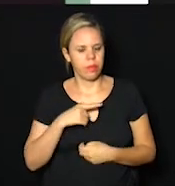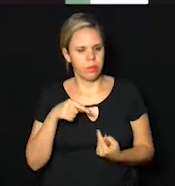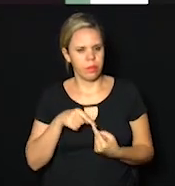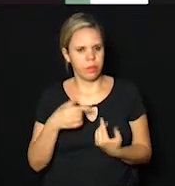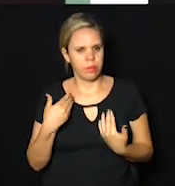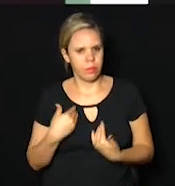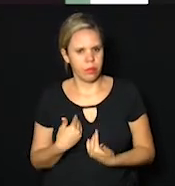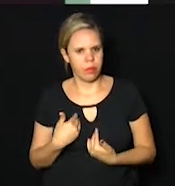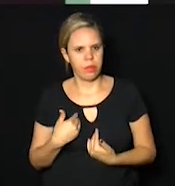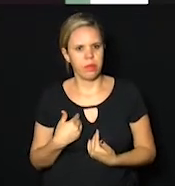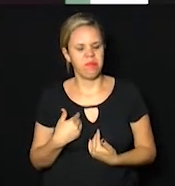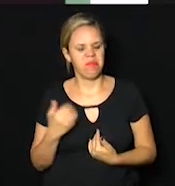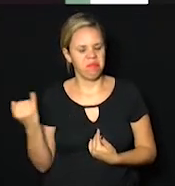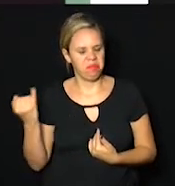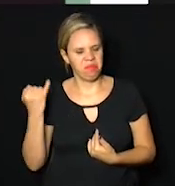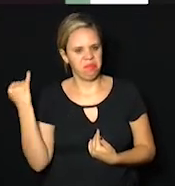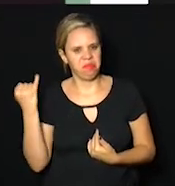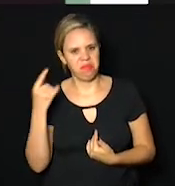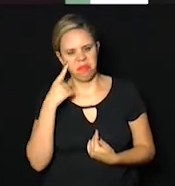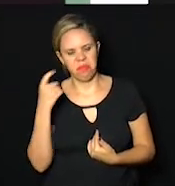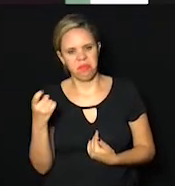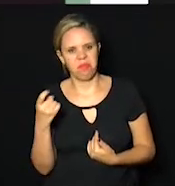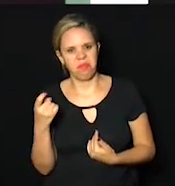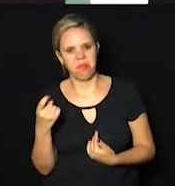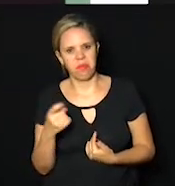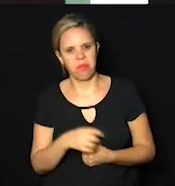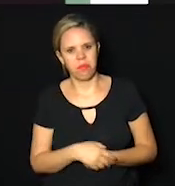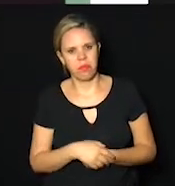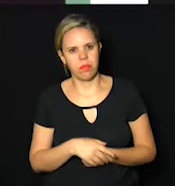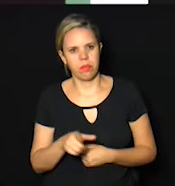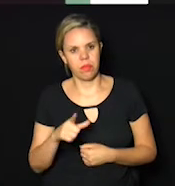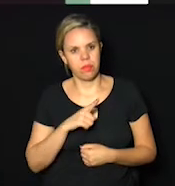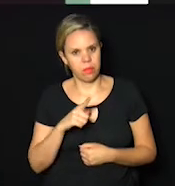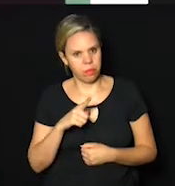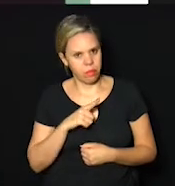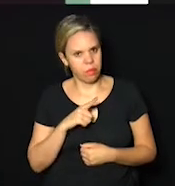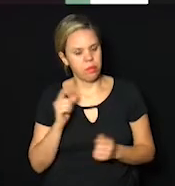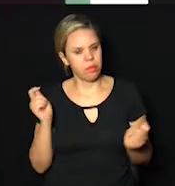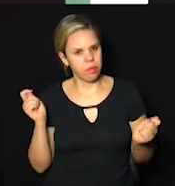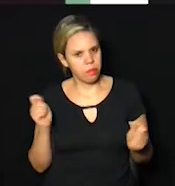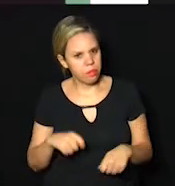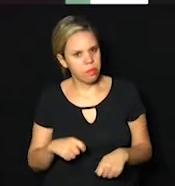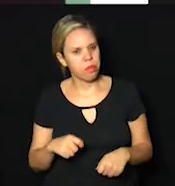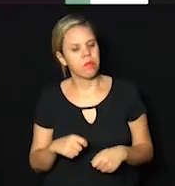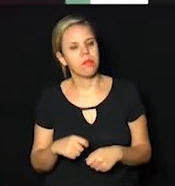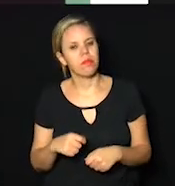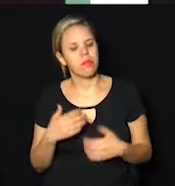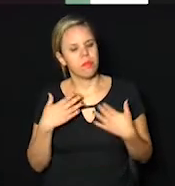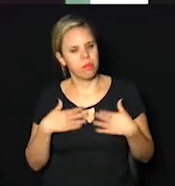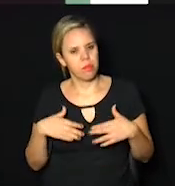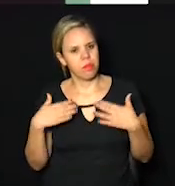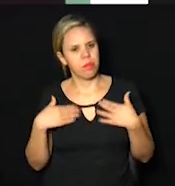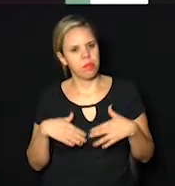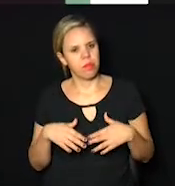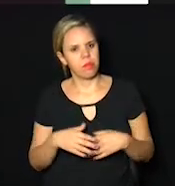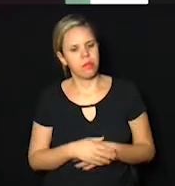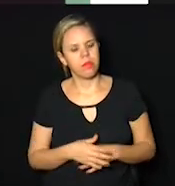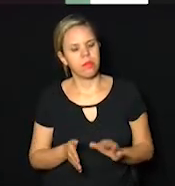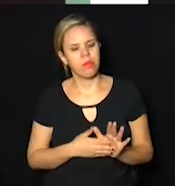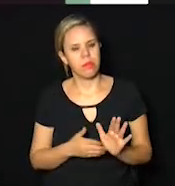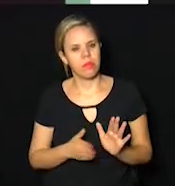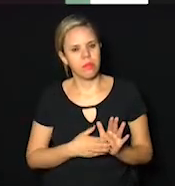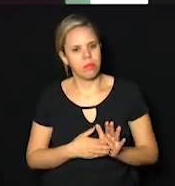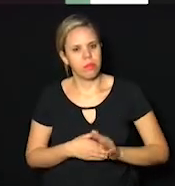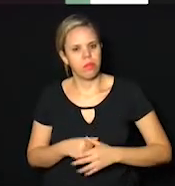isso é muito rico, isso é muito interessante. E aí você tem que ter a capacidade, a tranquilidade de propor para que